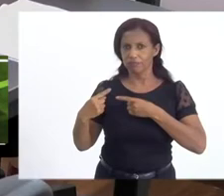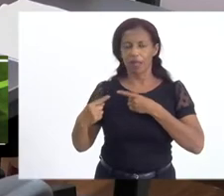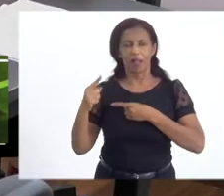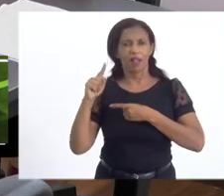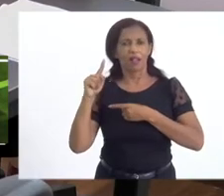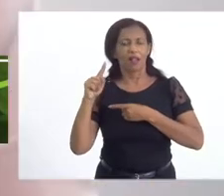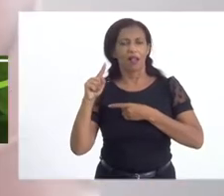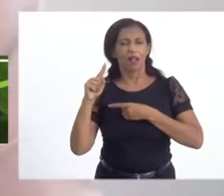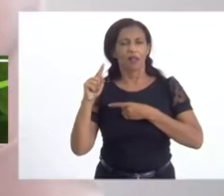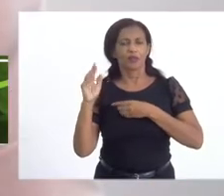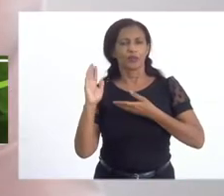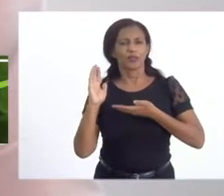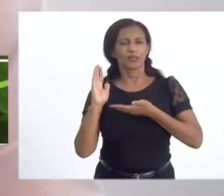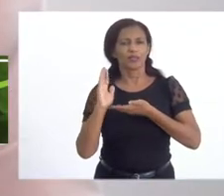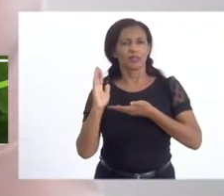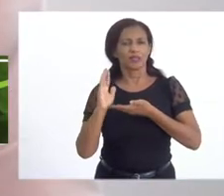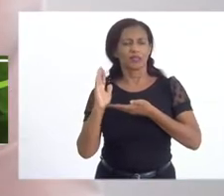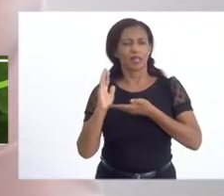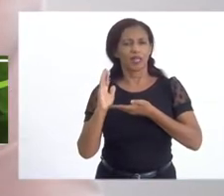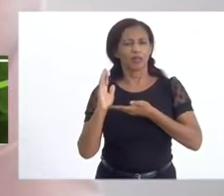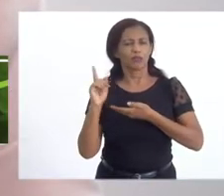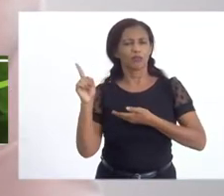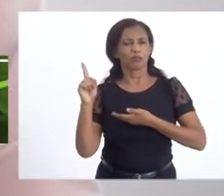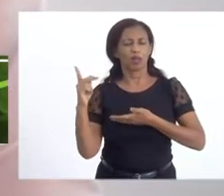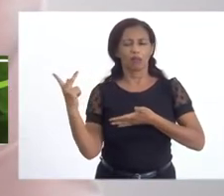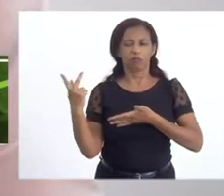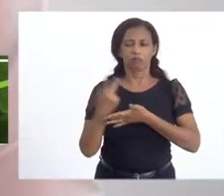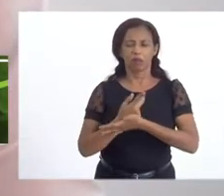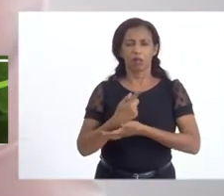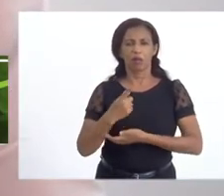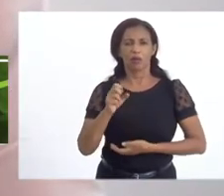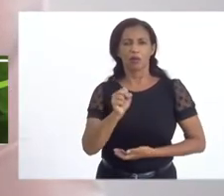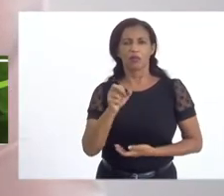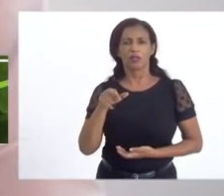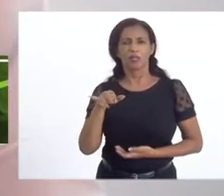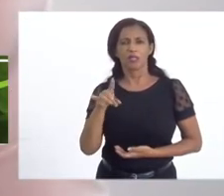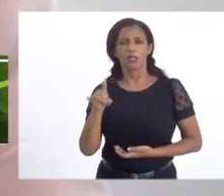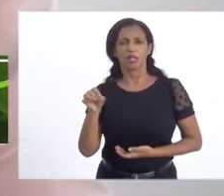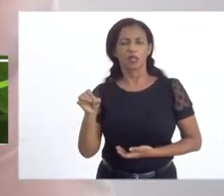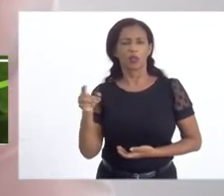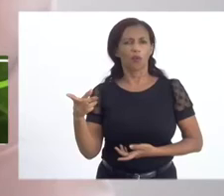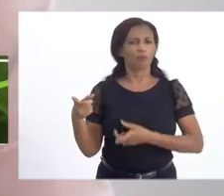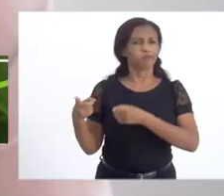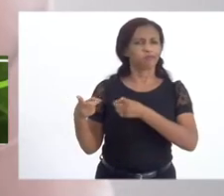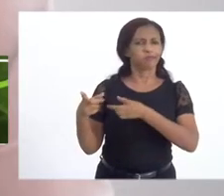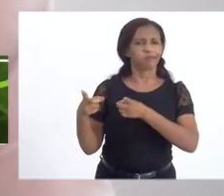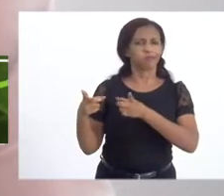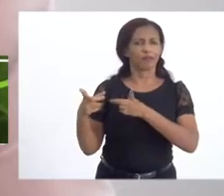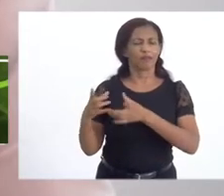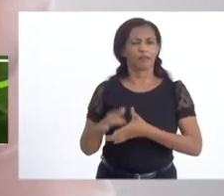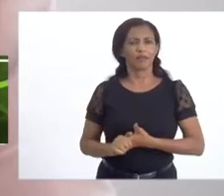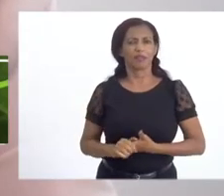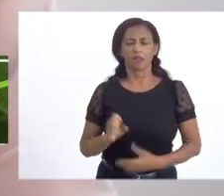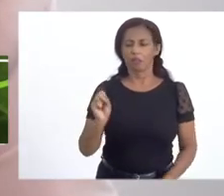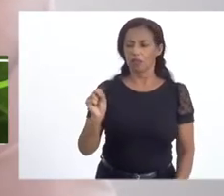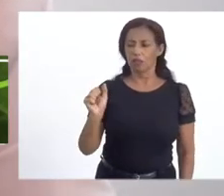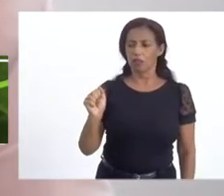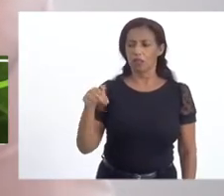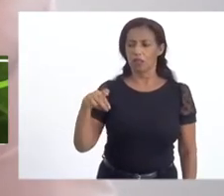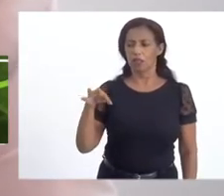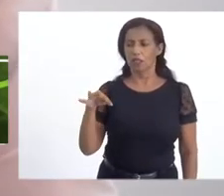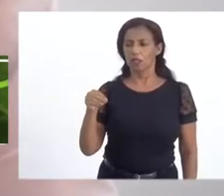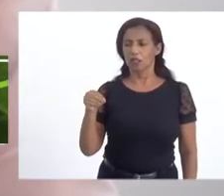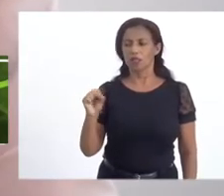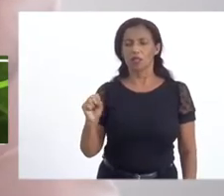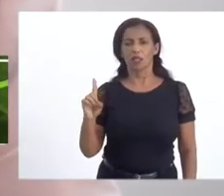Federal, né, por iniciativa do senador Portinho, a respeito da concessão do Santos Dumont. Não sei se o